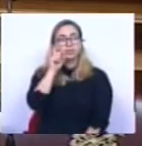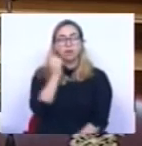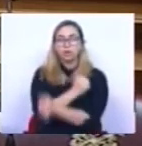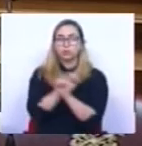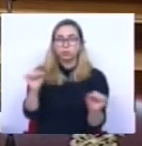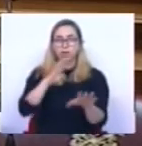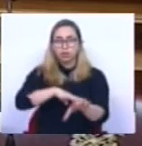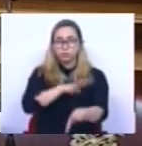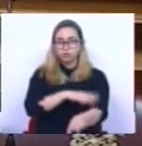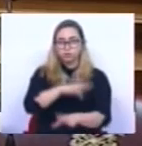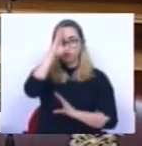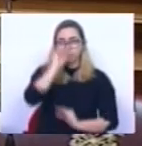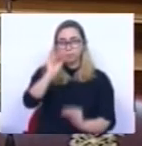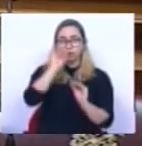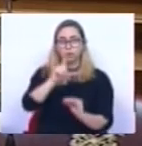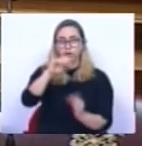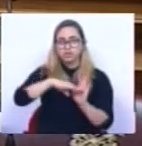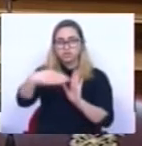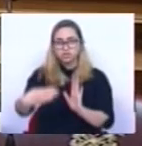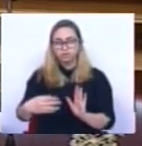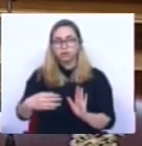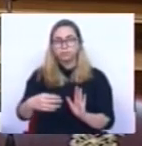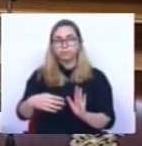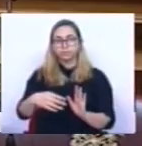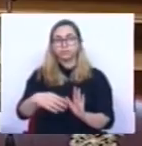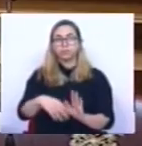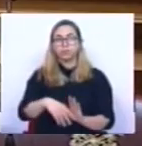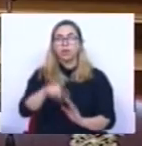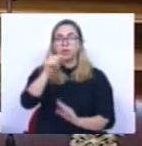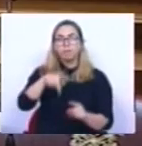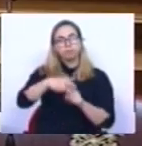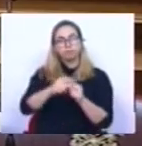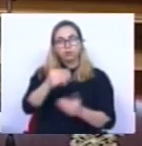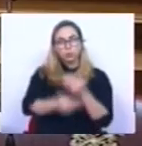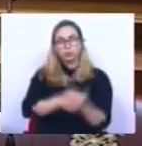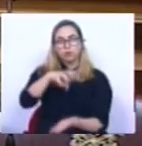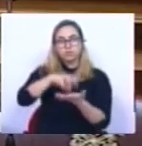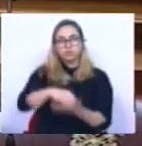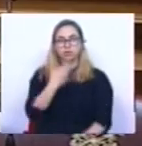autonomia administrativa, pedagógica e científica e a manutenção da respectiva sede. Obrigada.